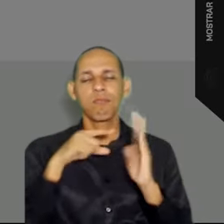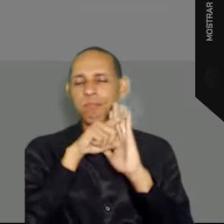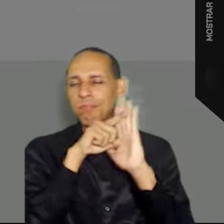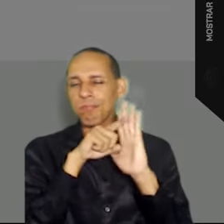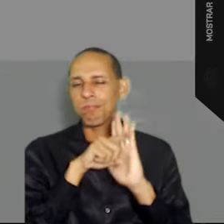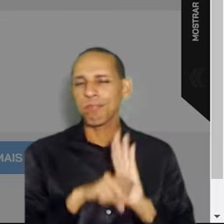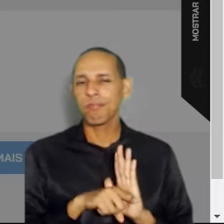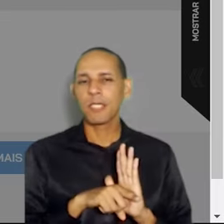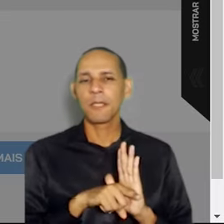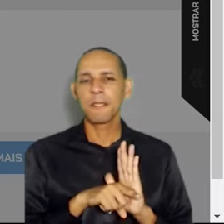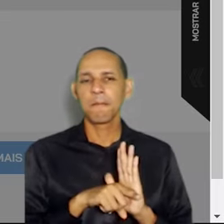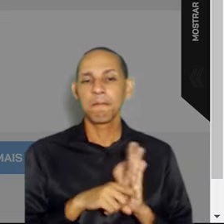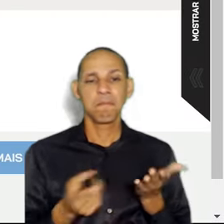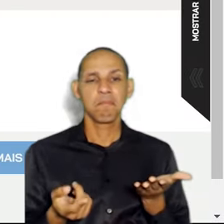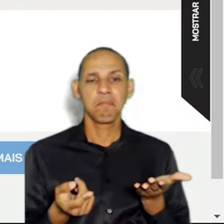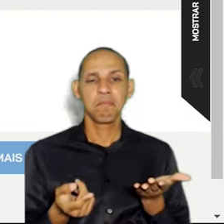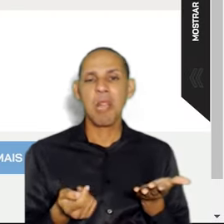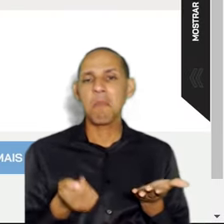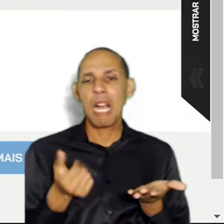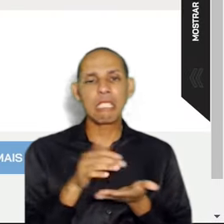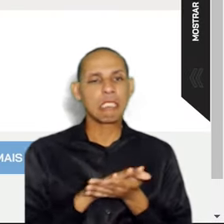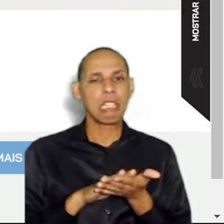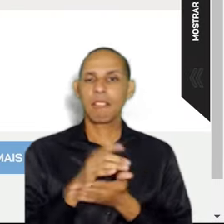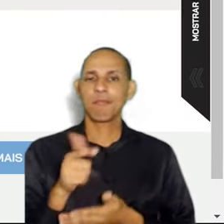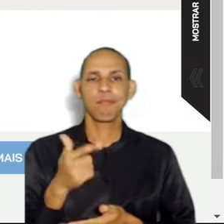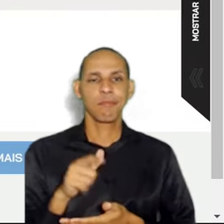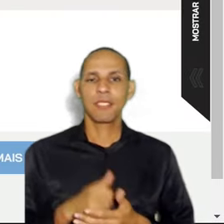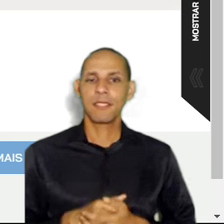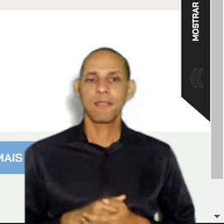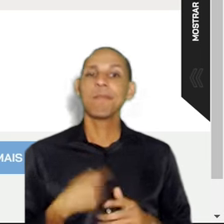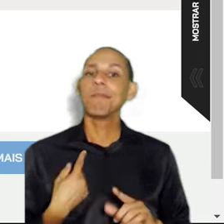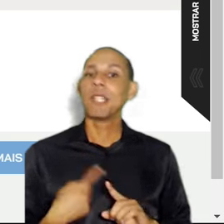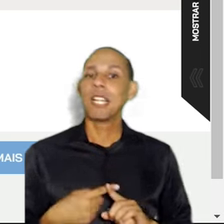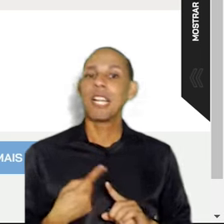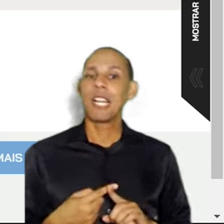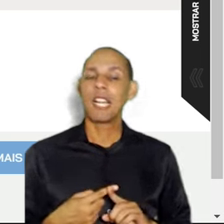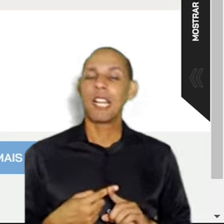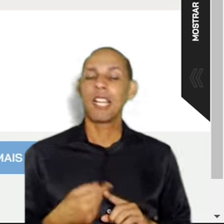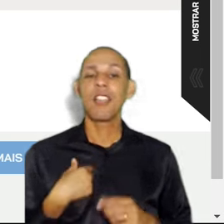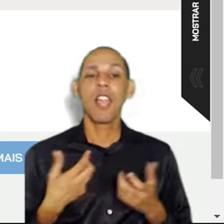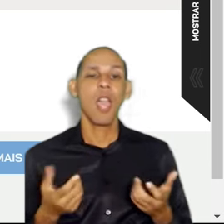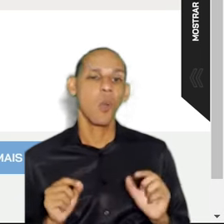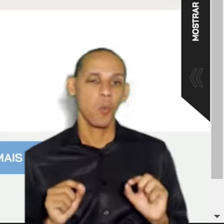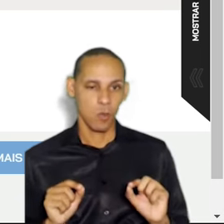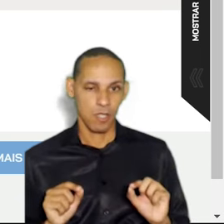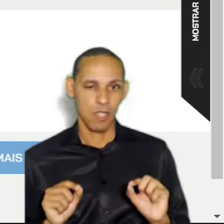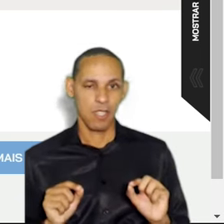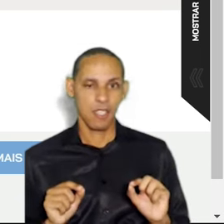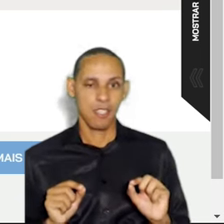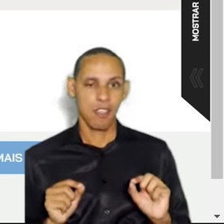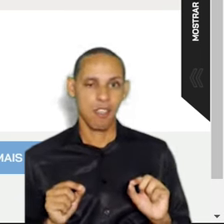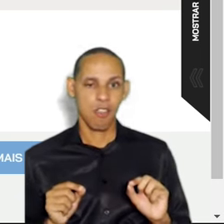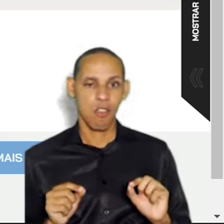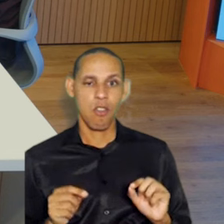verificar aqui eu já não tenho praticamente nada de informação dela por a minha intenção é tá o convite tá vind